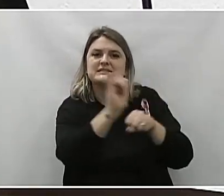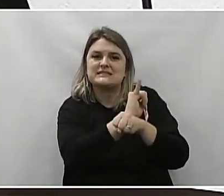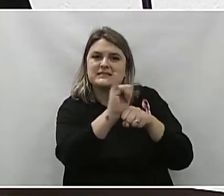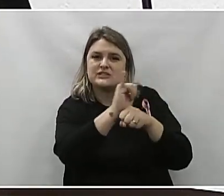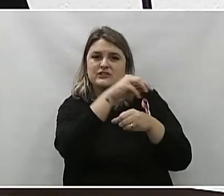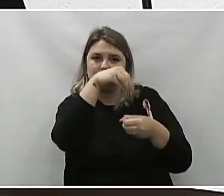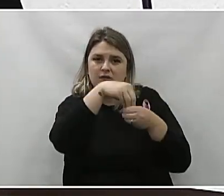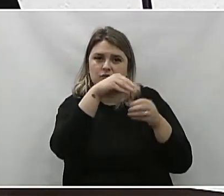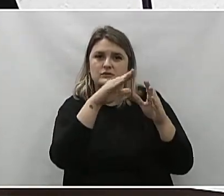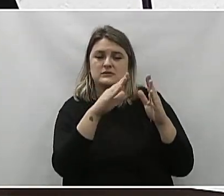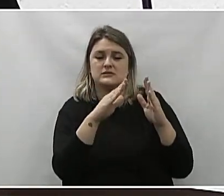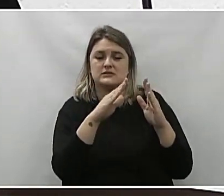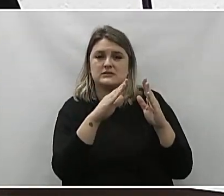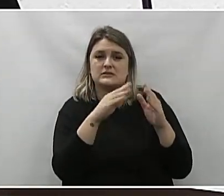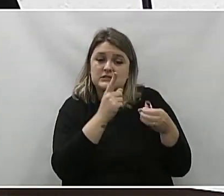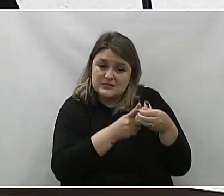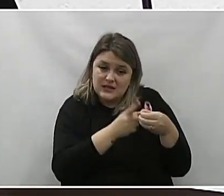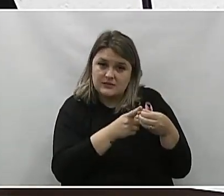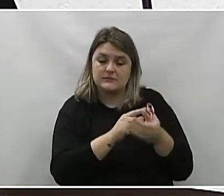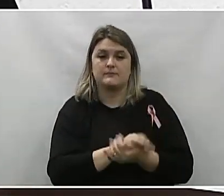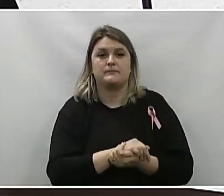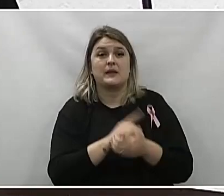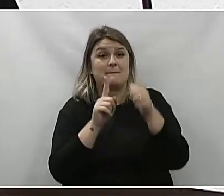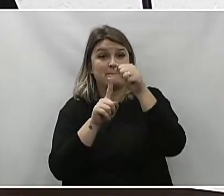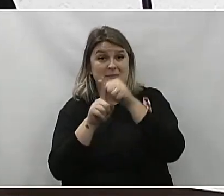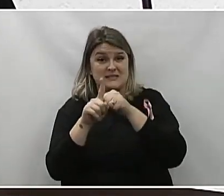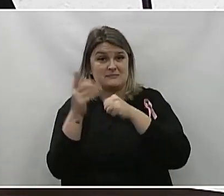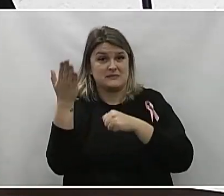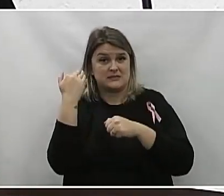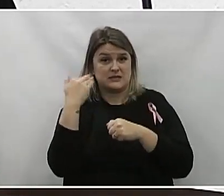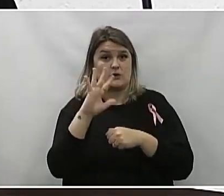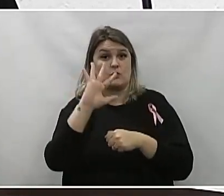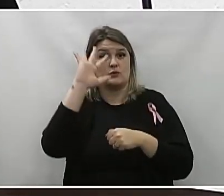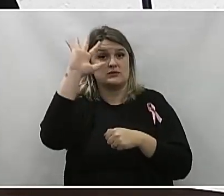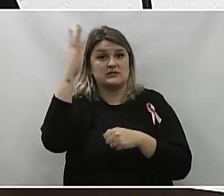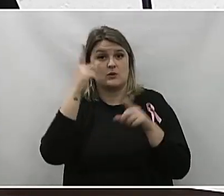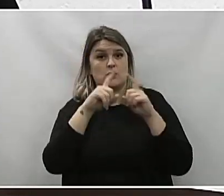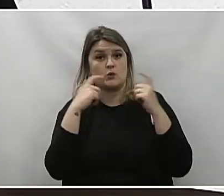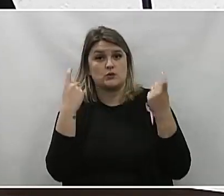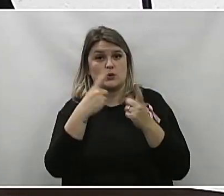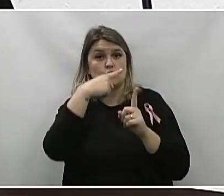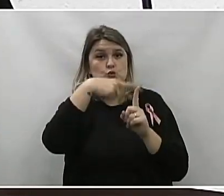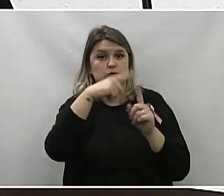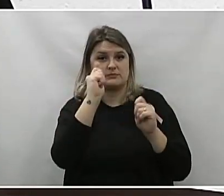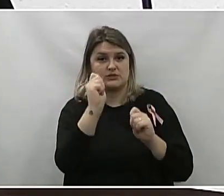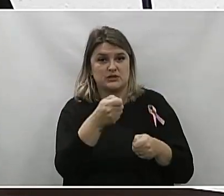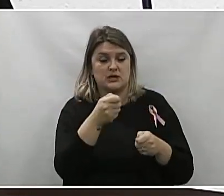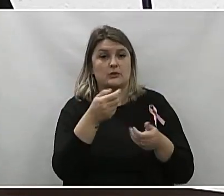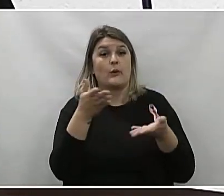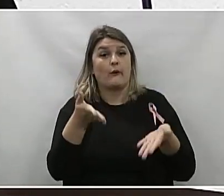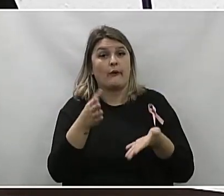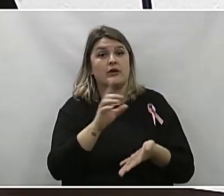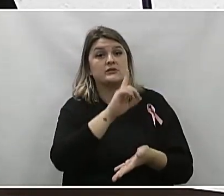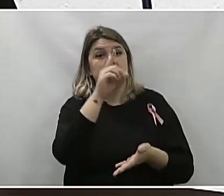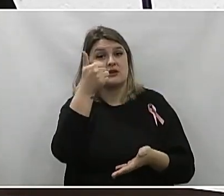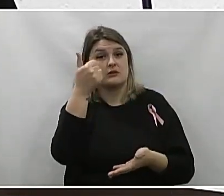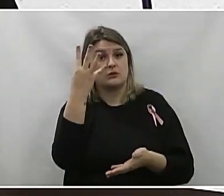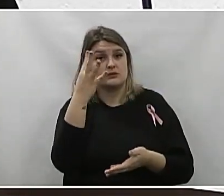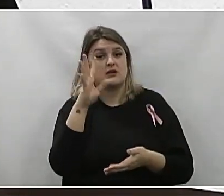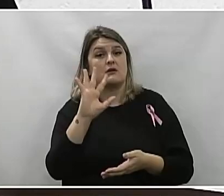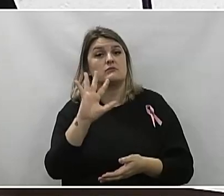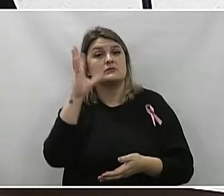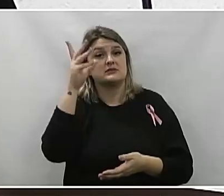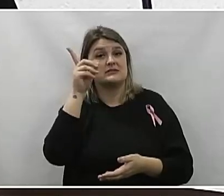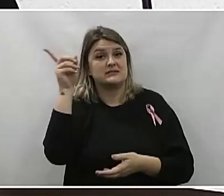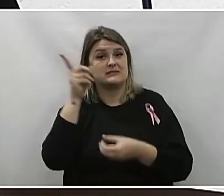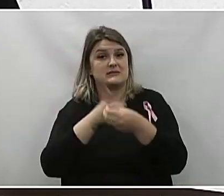no mês passado uma ação em Cruz Machado e nós teremos agora dia 14 em Bituruna e